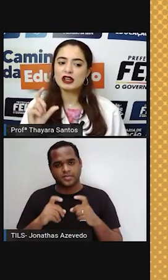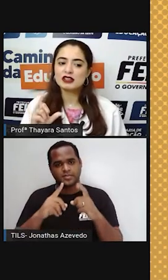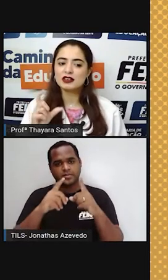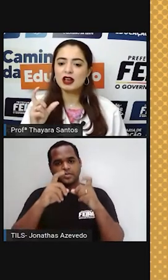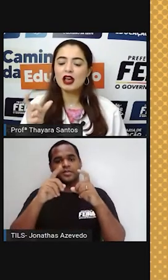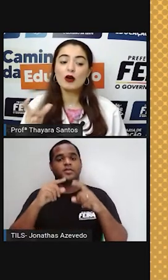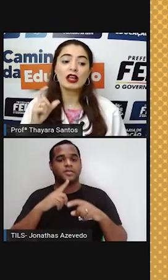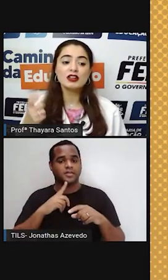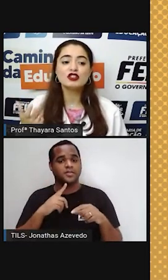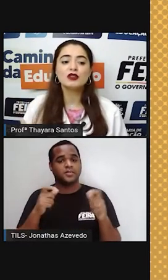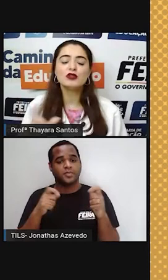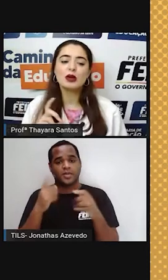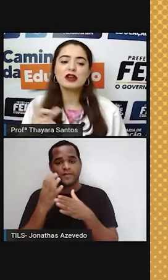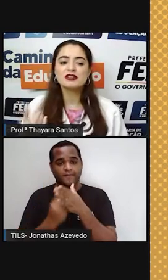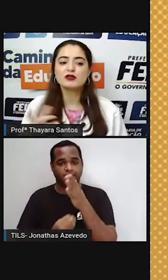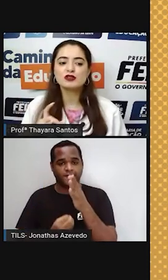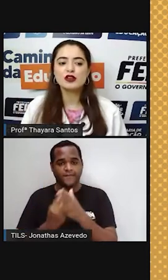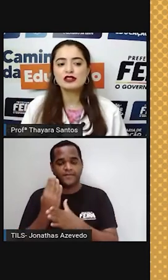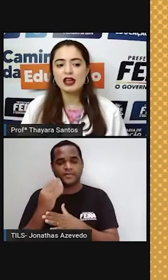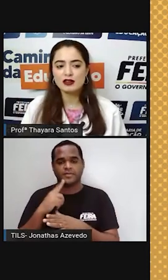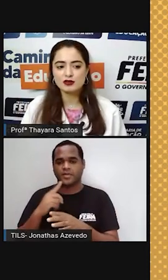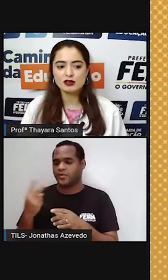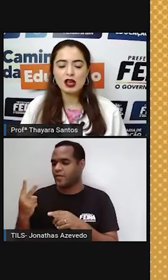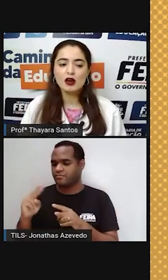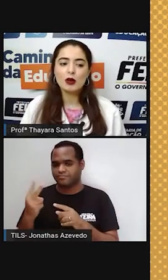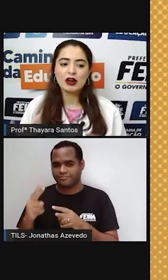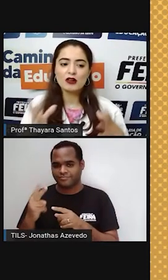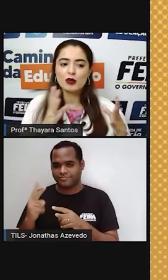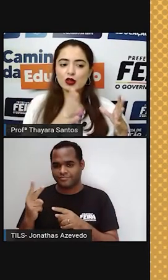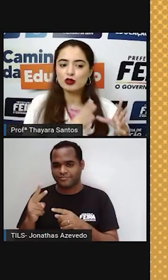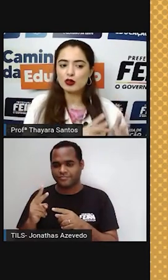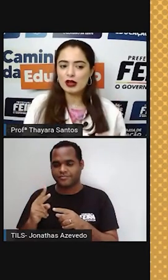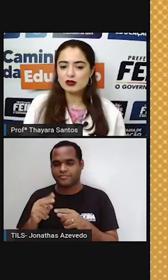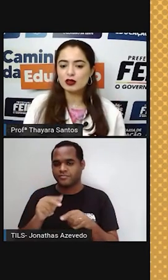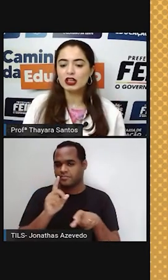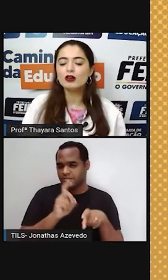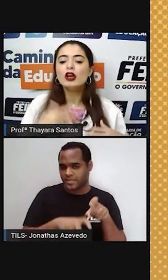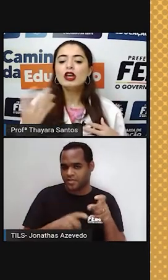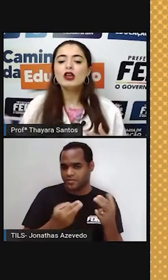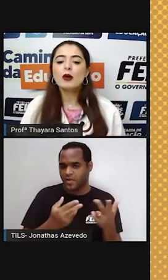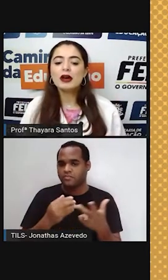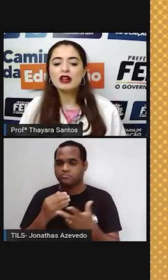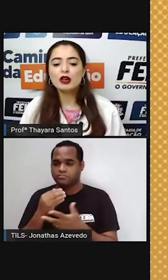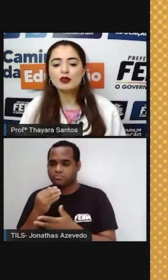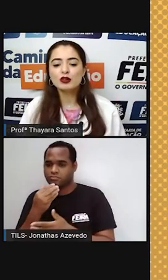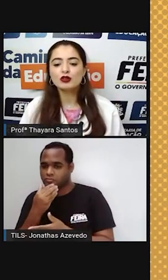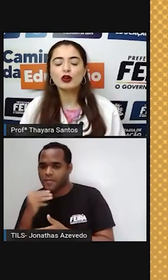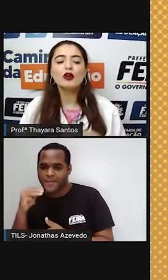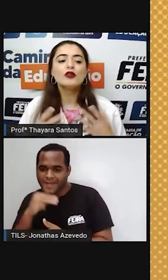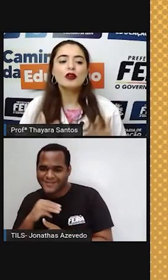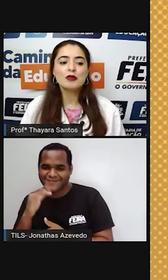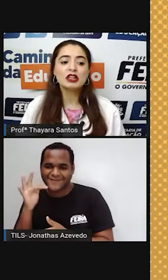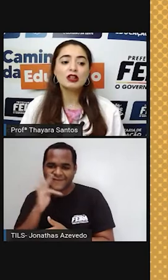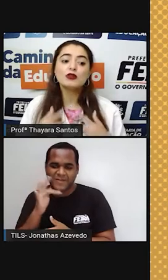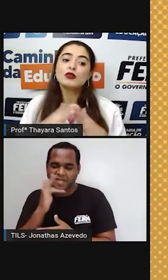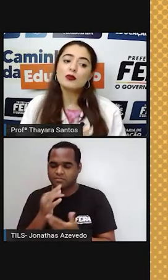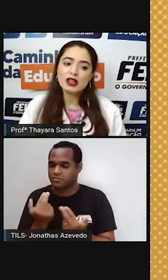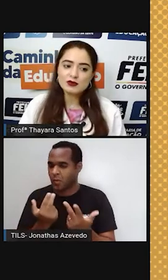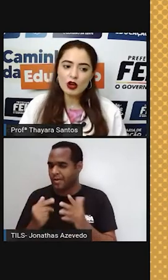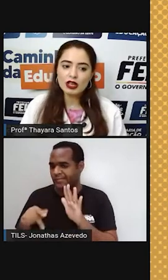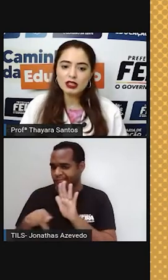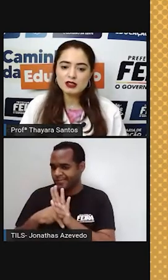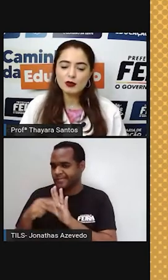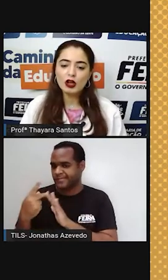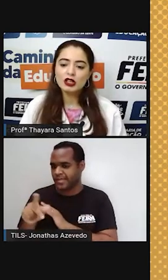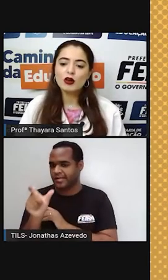que ele apresenta, é aquele indivíduo que apresenta os dois sexos, o aparelho reprodutor masculino e o aparelho reprodutor feminino no